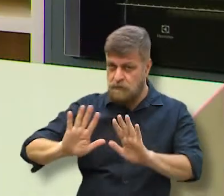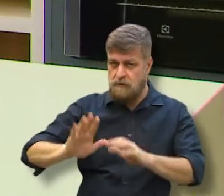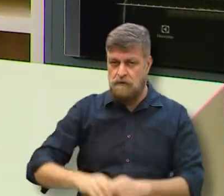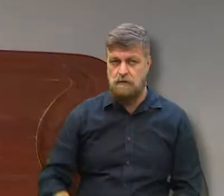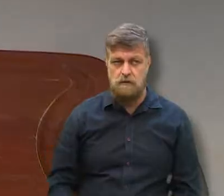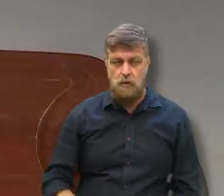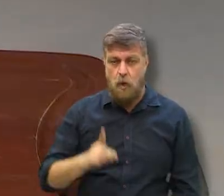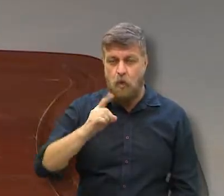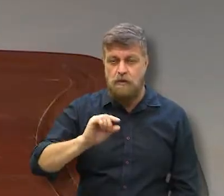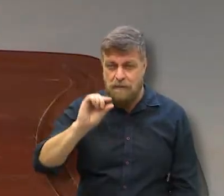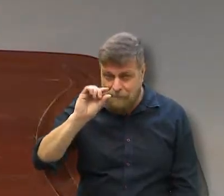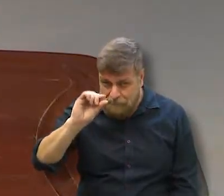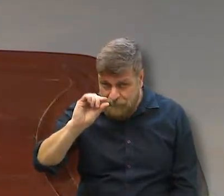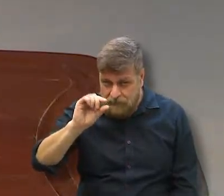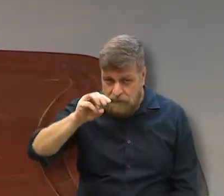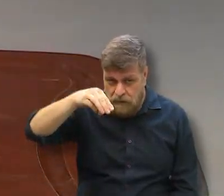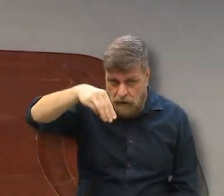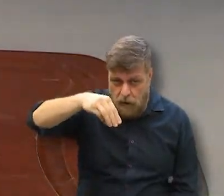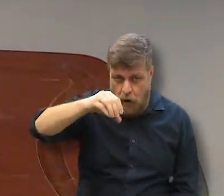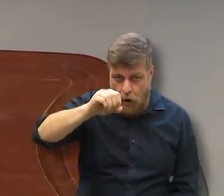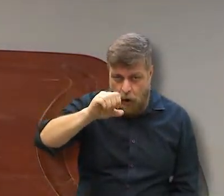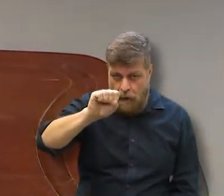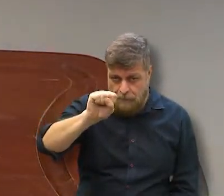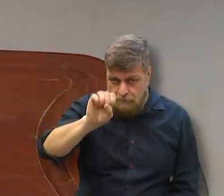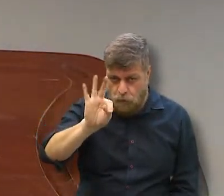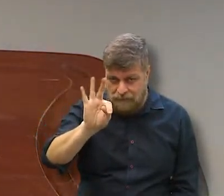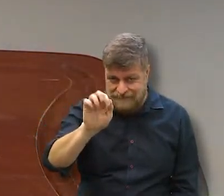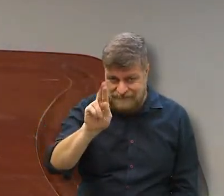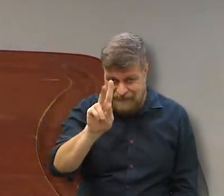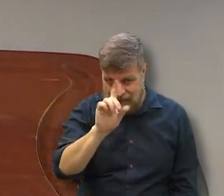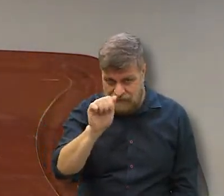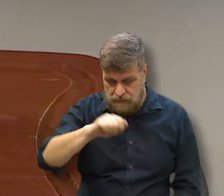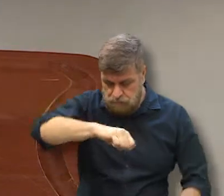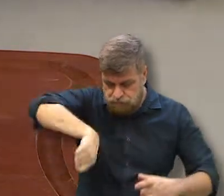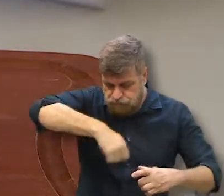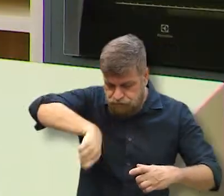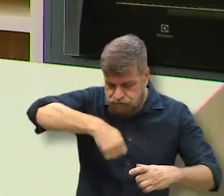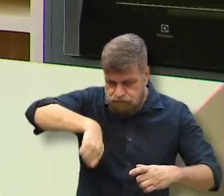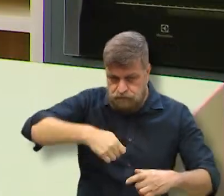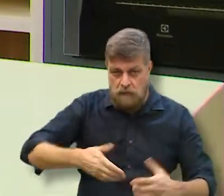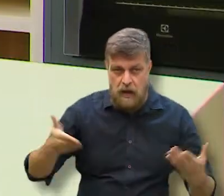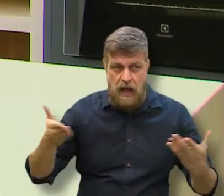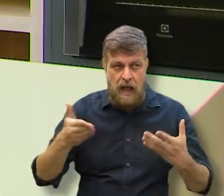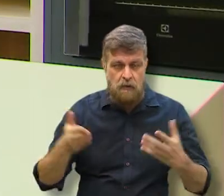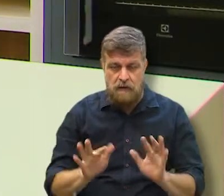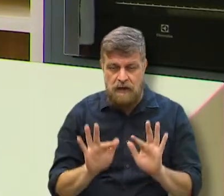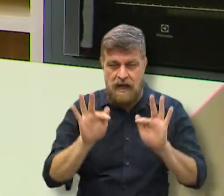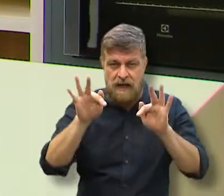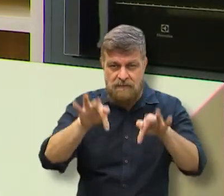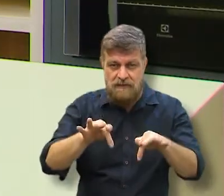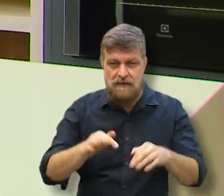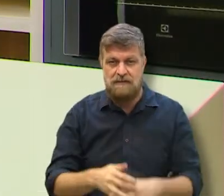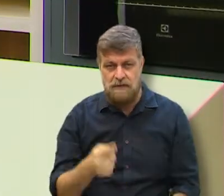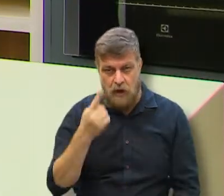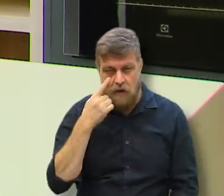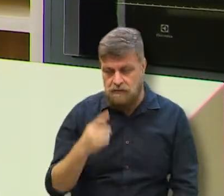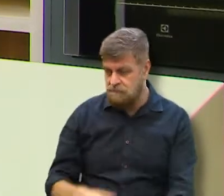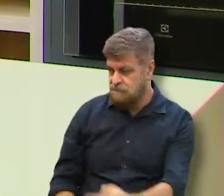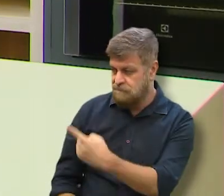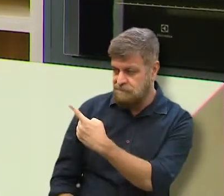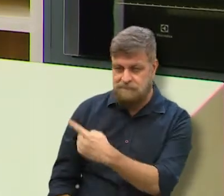último, coloque a mostarda em grão e misture mais uma vez. E agora vamos finalizar o nosso